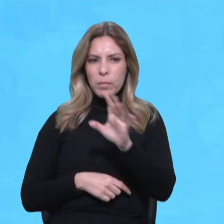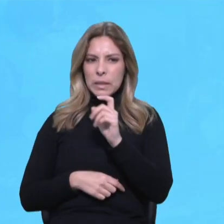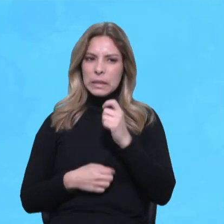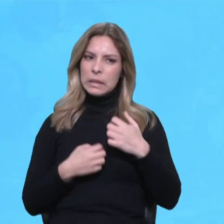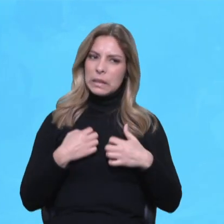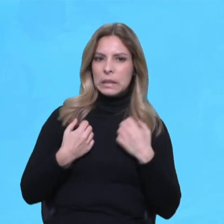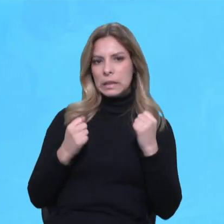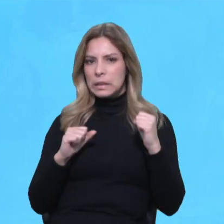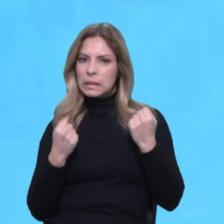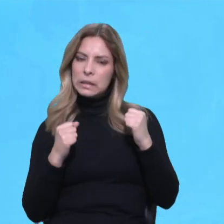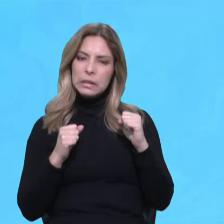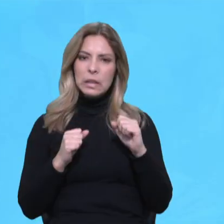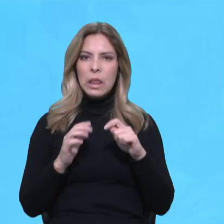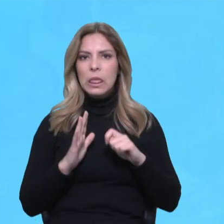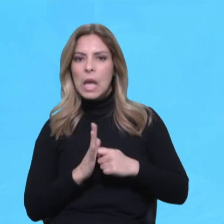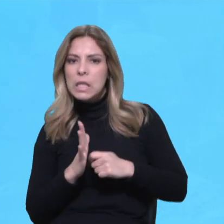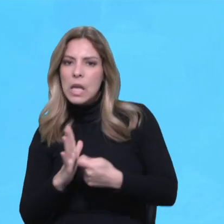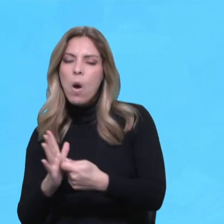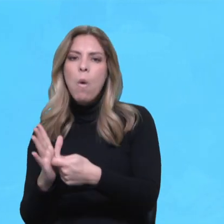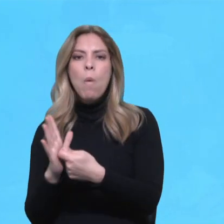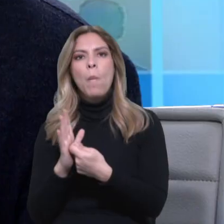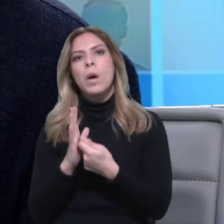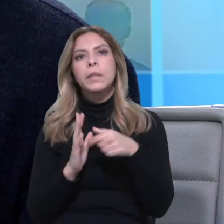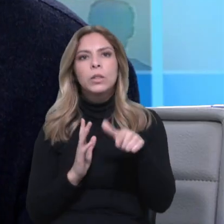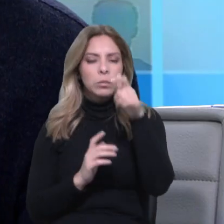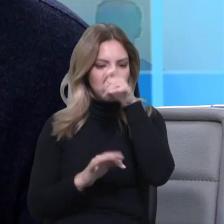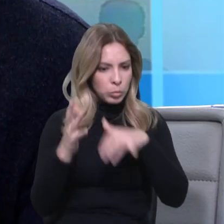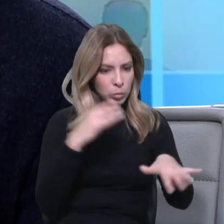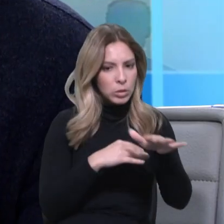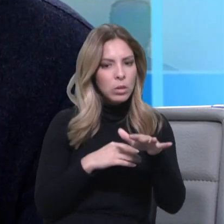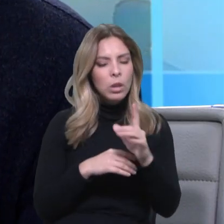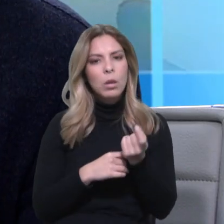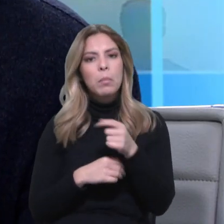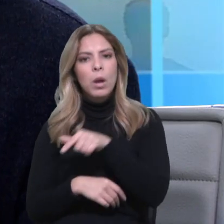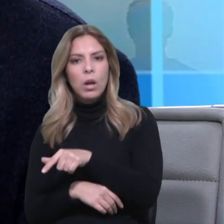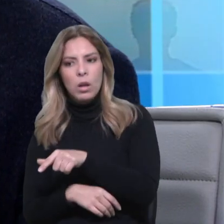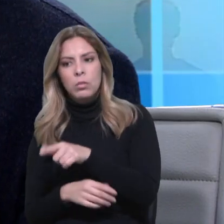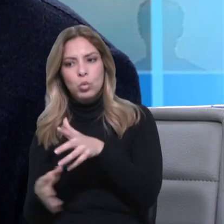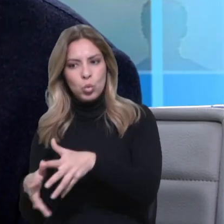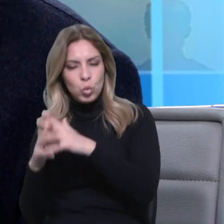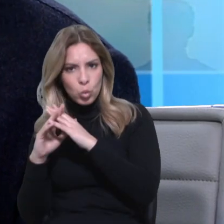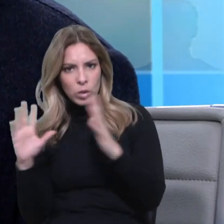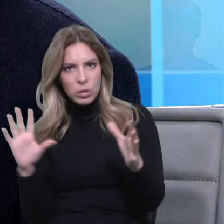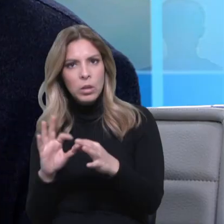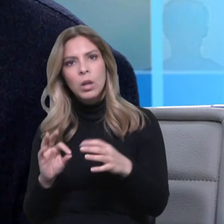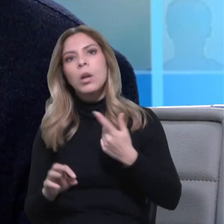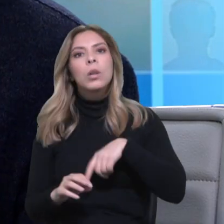o ecumenismo do povo, deixe-me colocar esta questão, e o ecumenismo entre as estruturas. Nós somos claramente o ecumenismo do